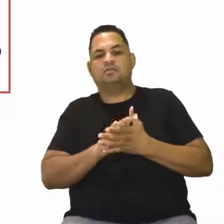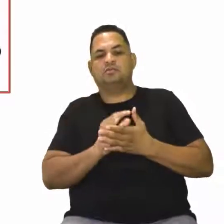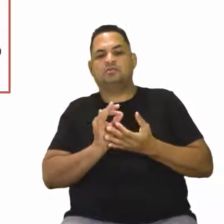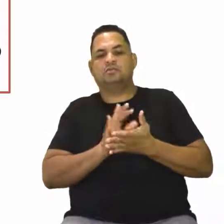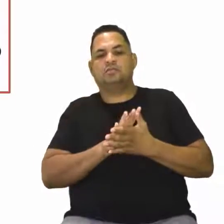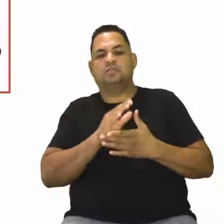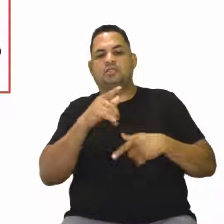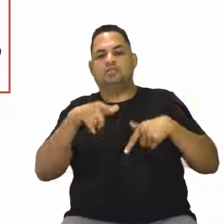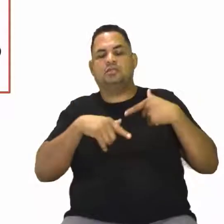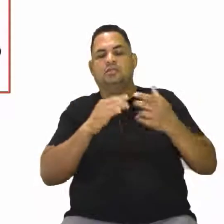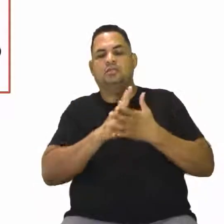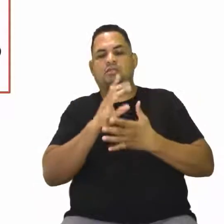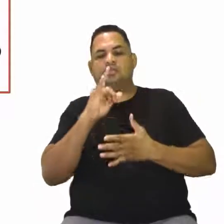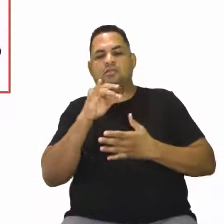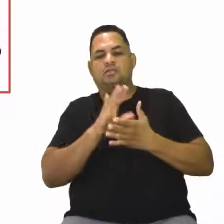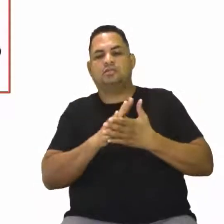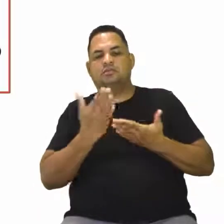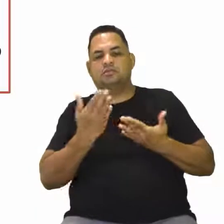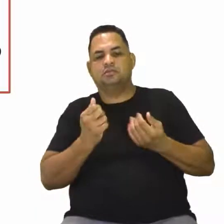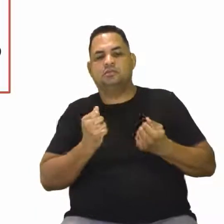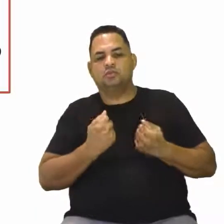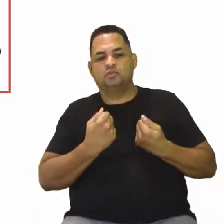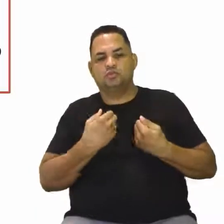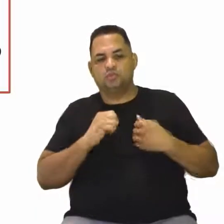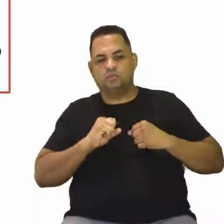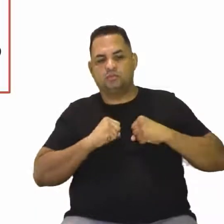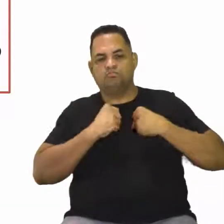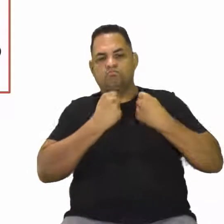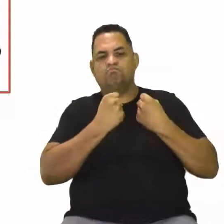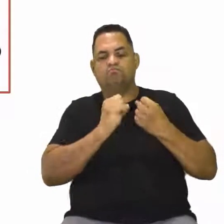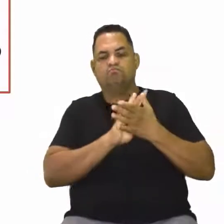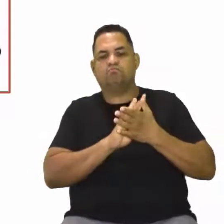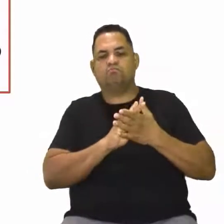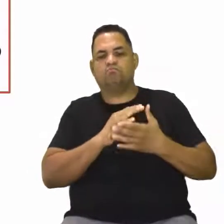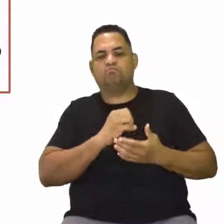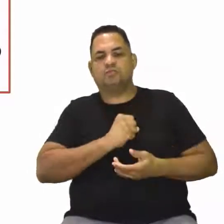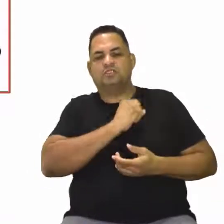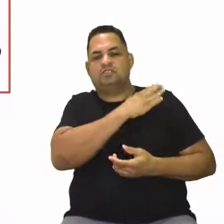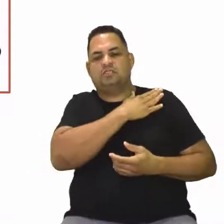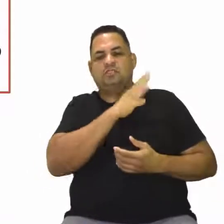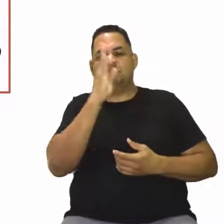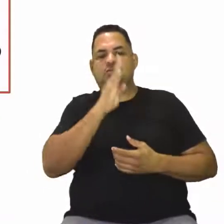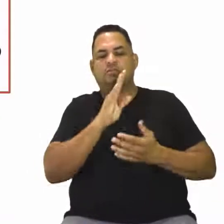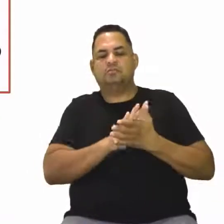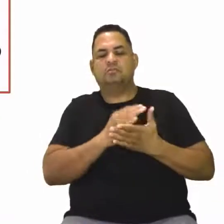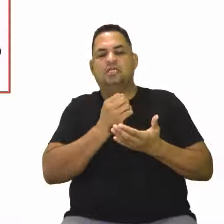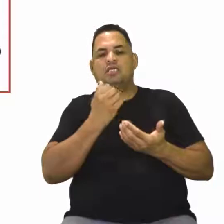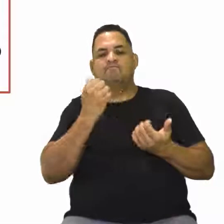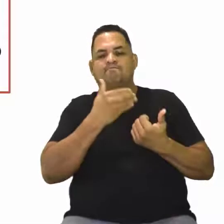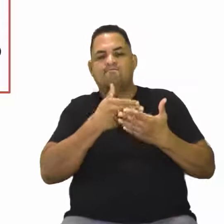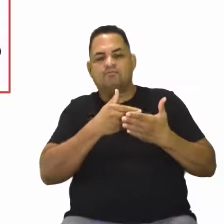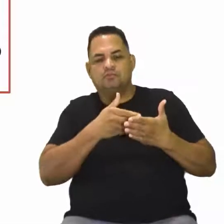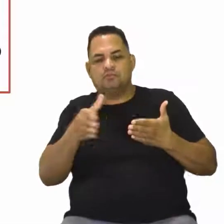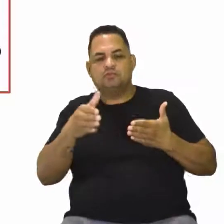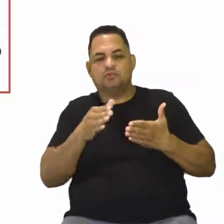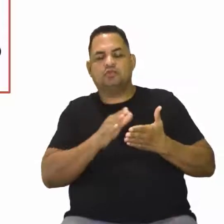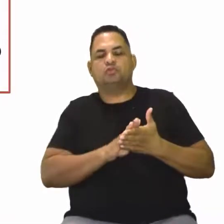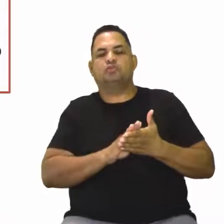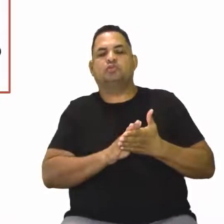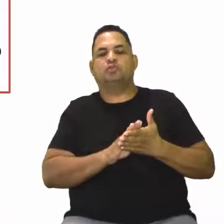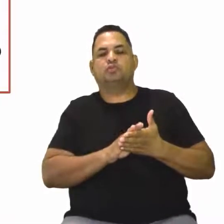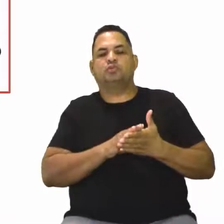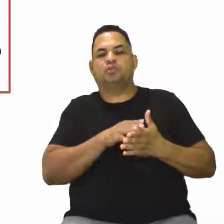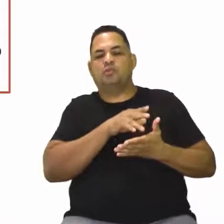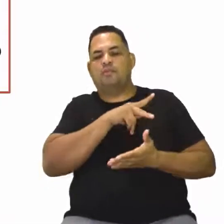CIA conspiraram e encorajaram militares brasileiros a depor o presidente eleito pelo povo, no